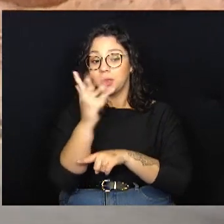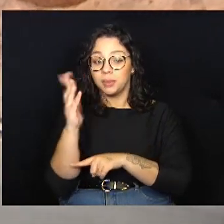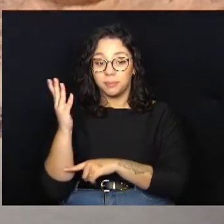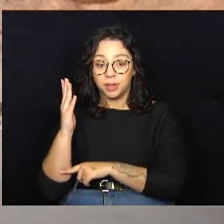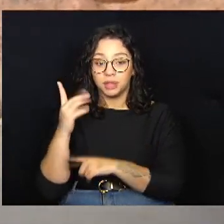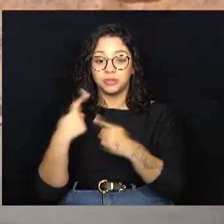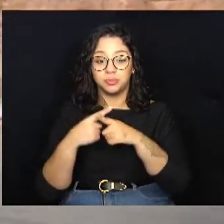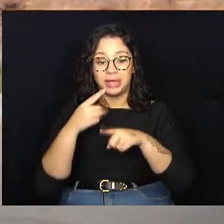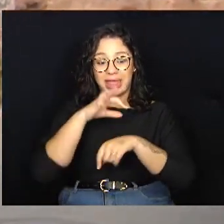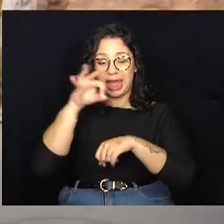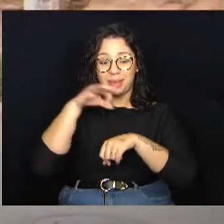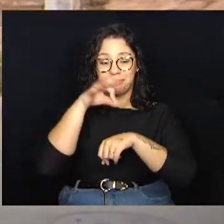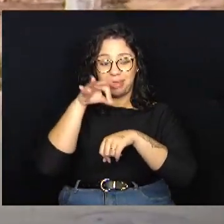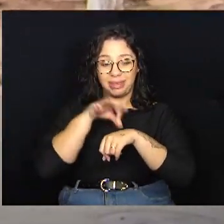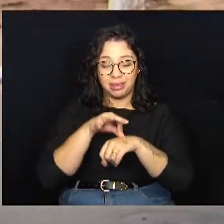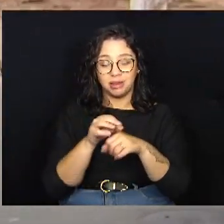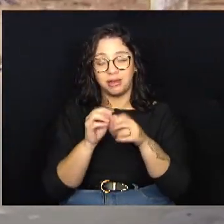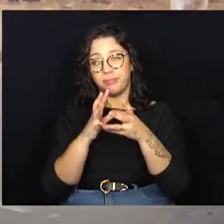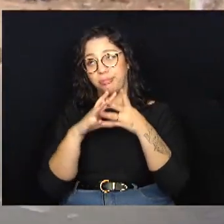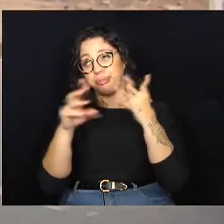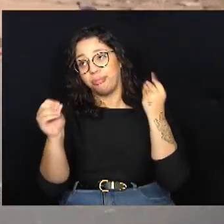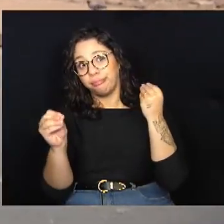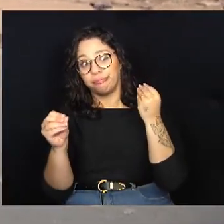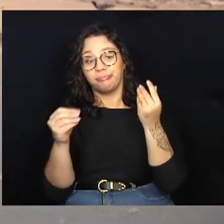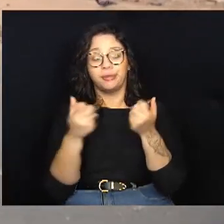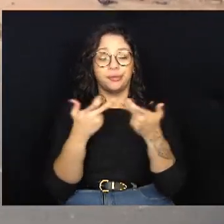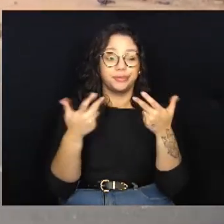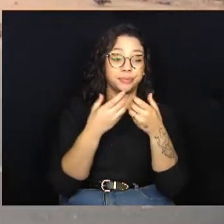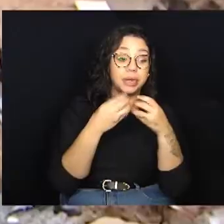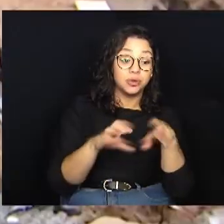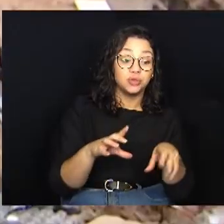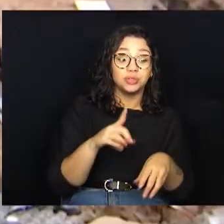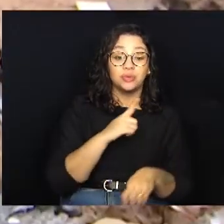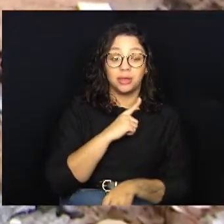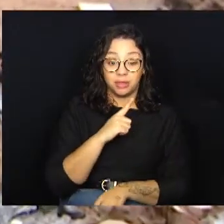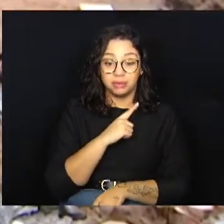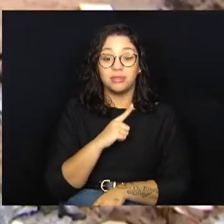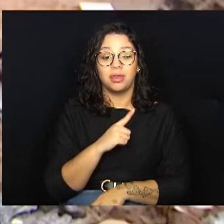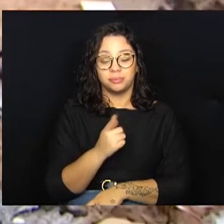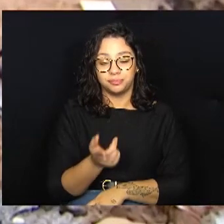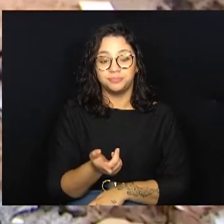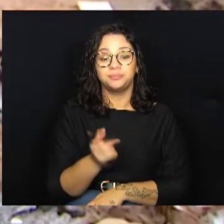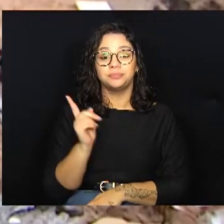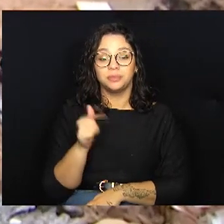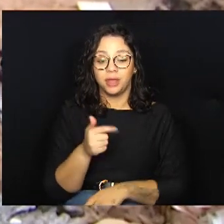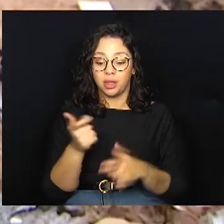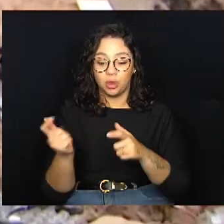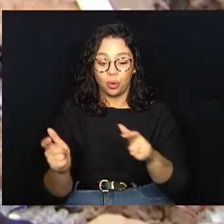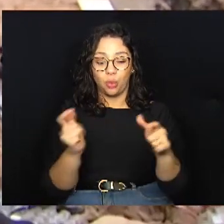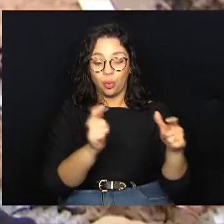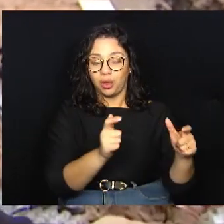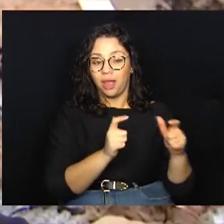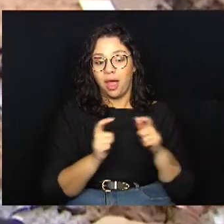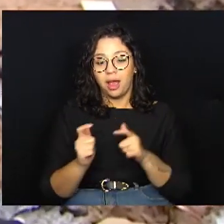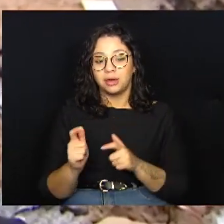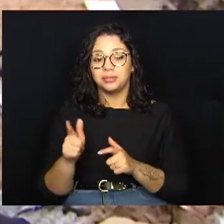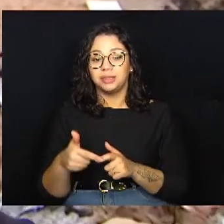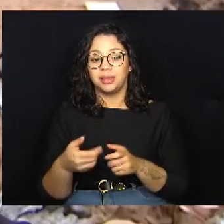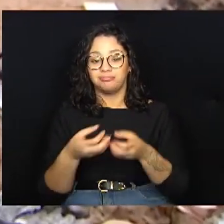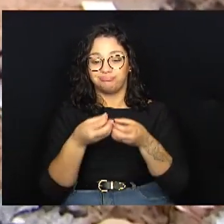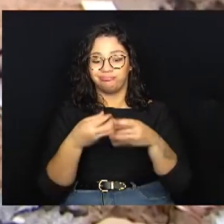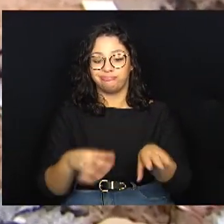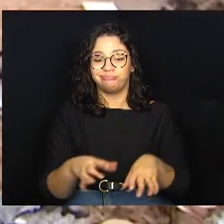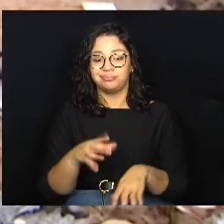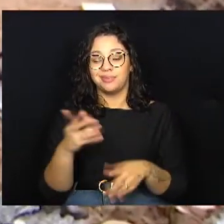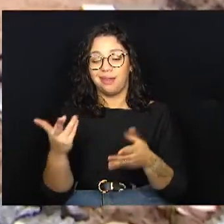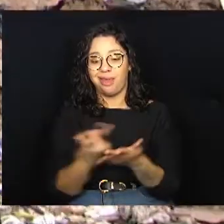vão embora, enfim, uma série de prejuízos a gente tem com estes locais de descarte